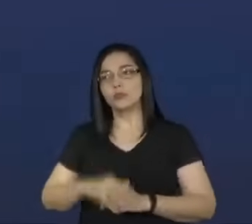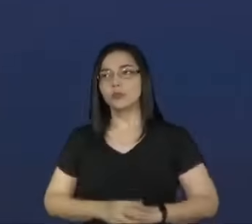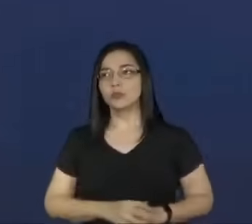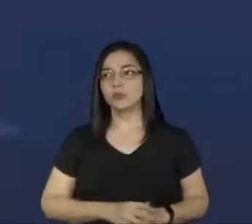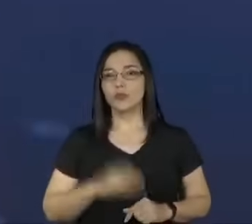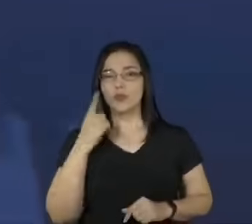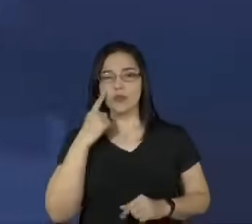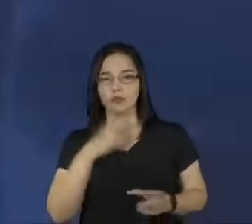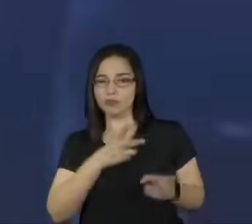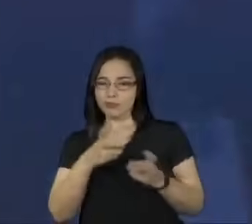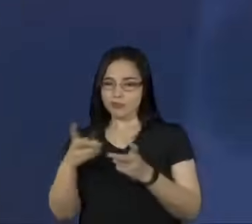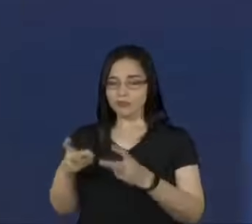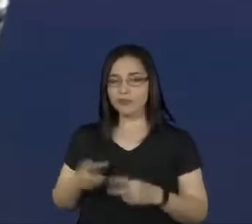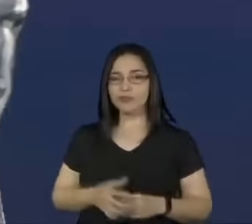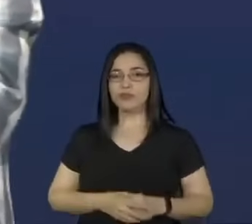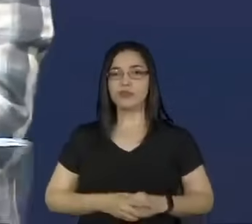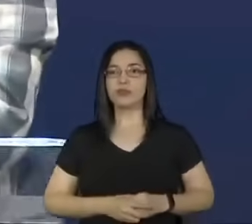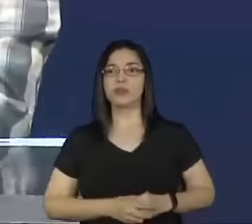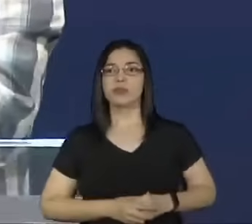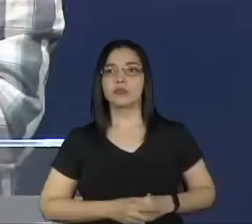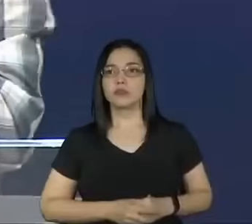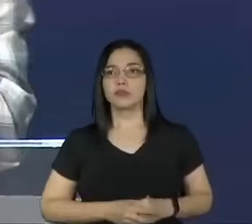olhem aleluia